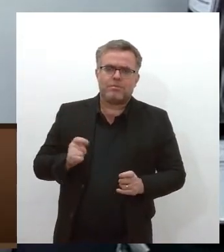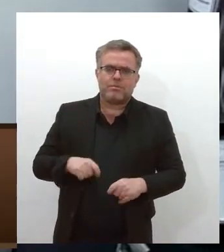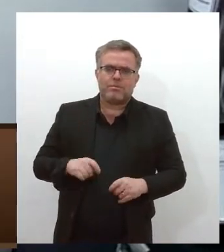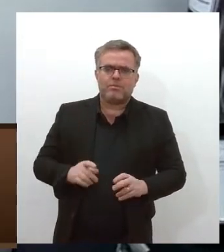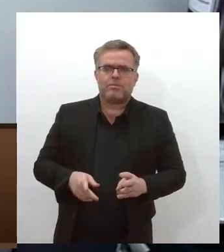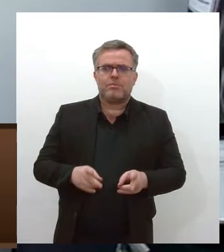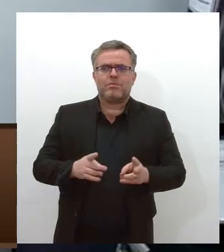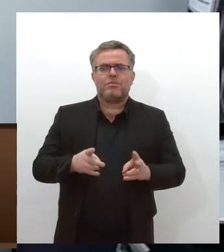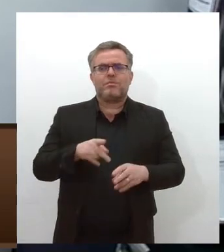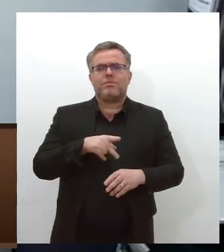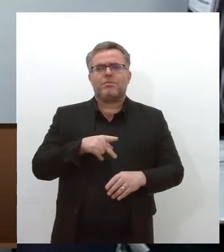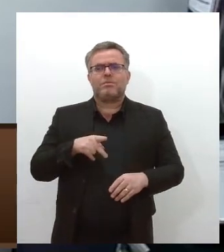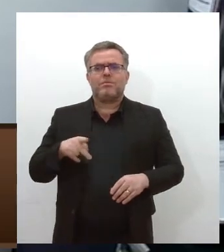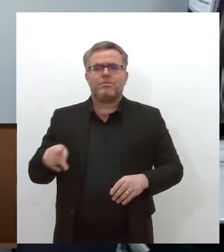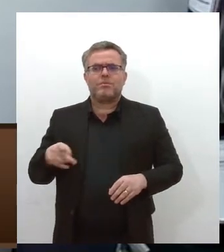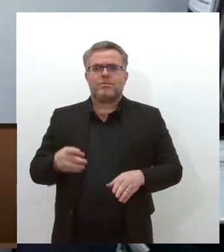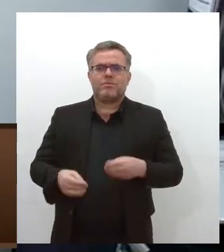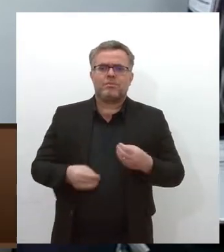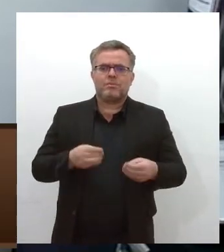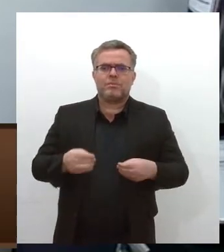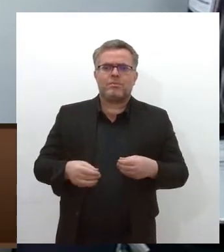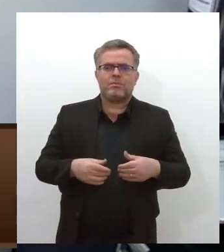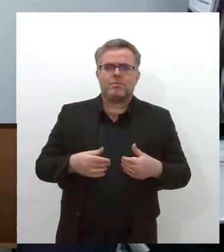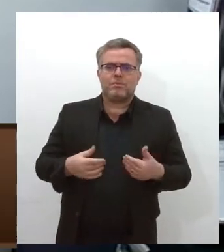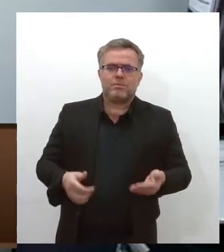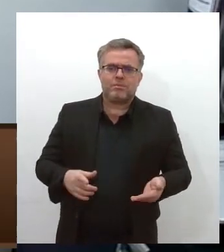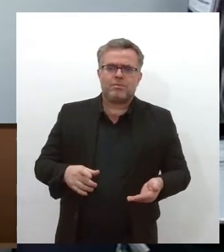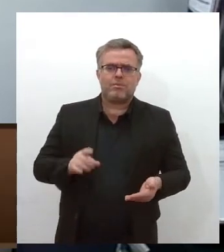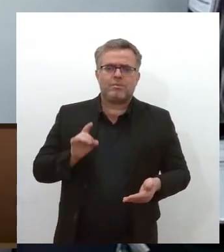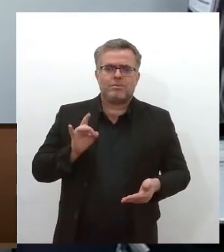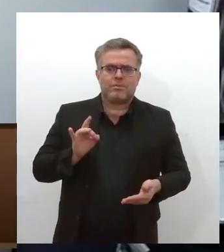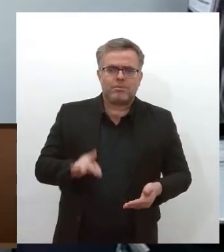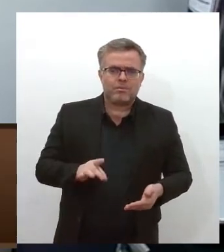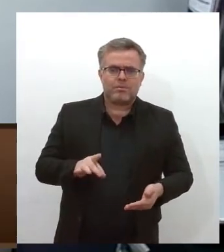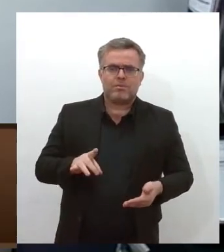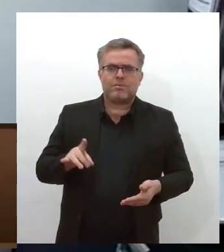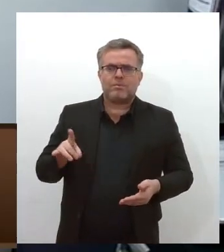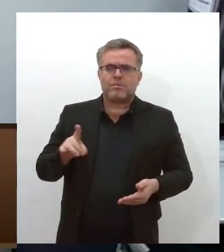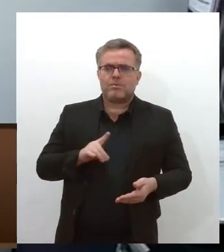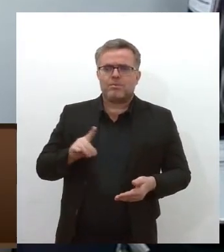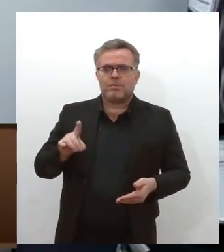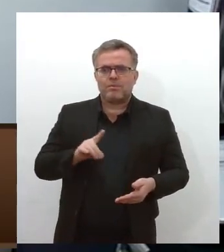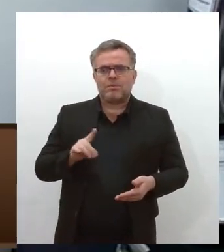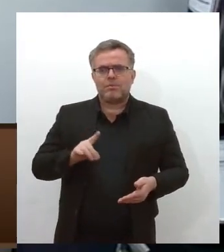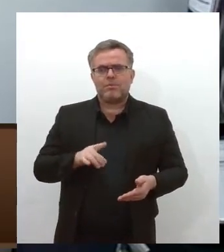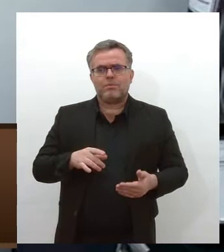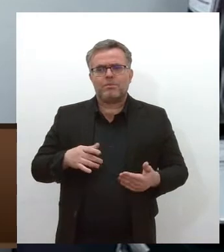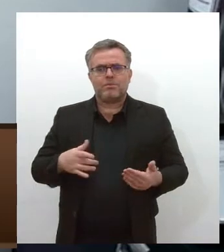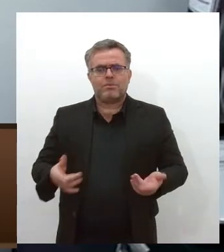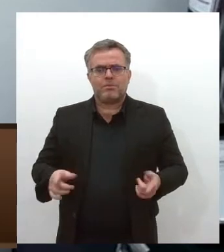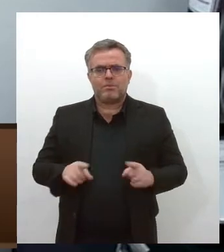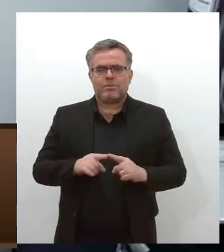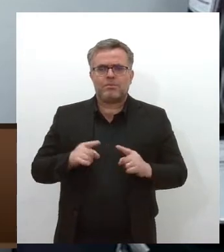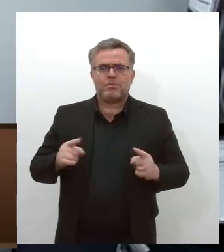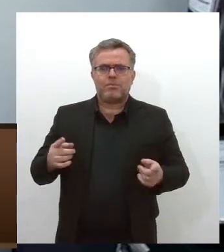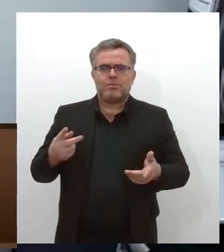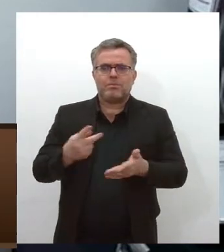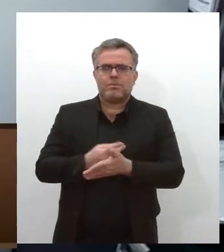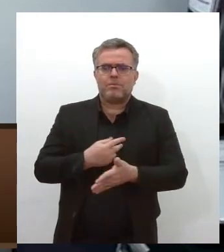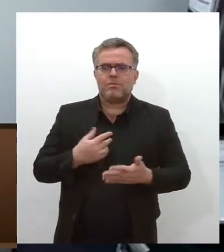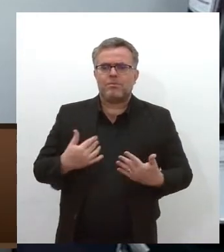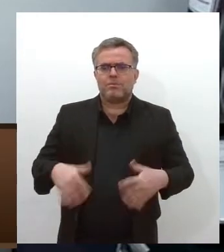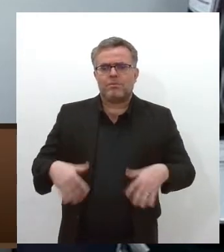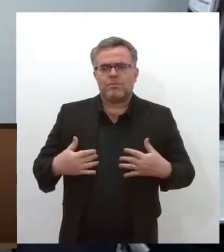para governador. Mas não só isso, não só o fato da eleição geral, com muitos cargos em disputa, mas nós também temos